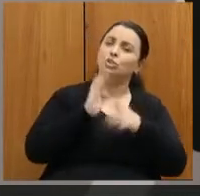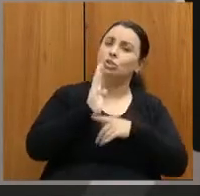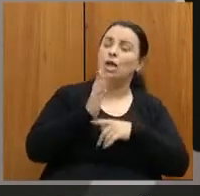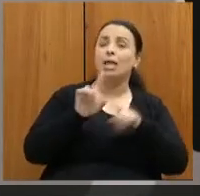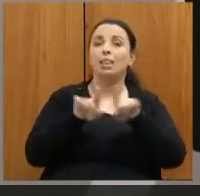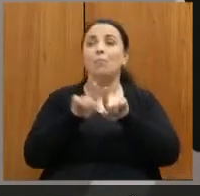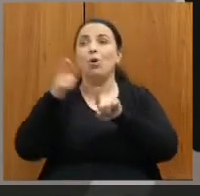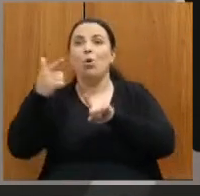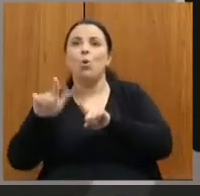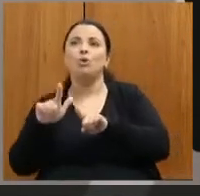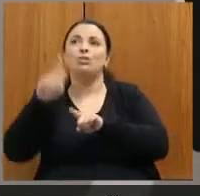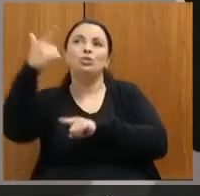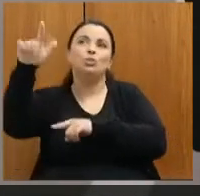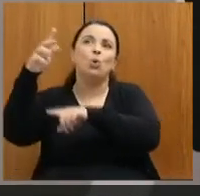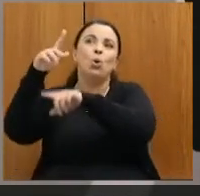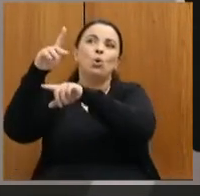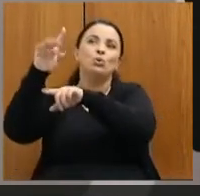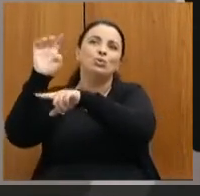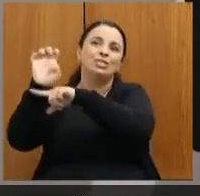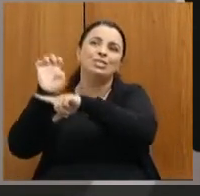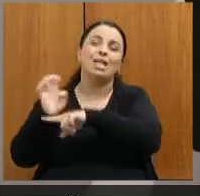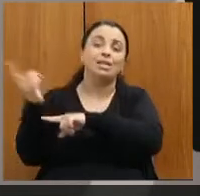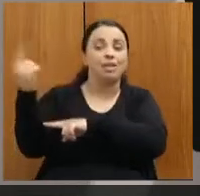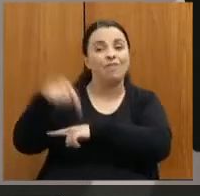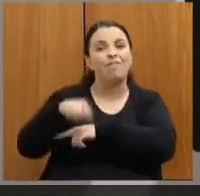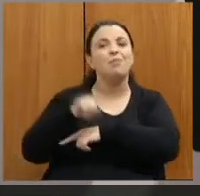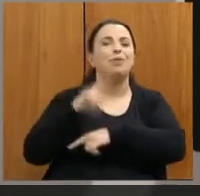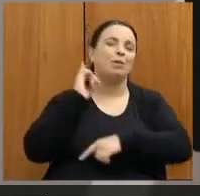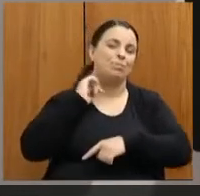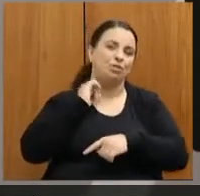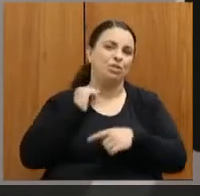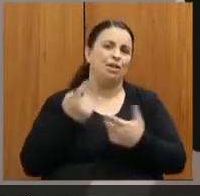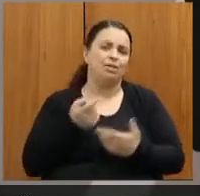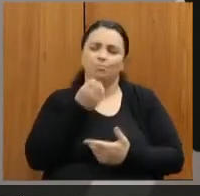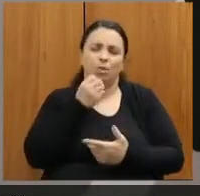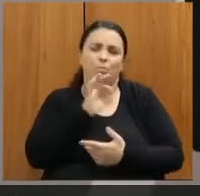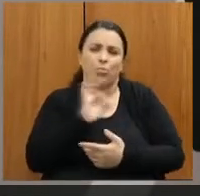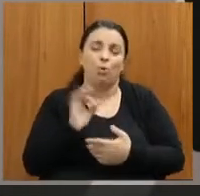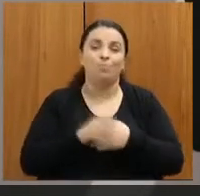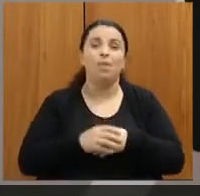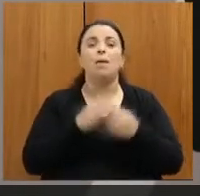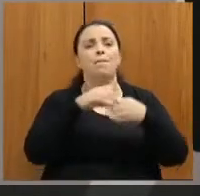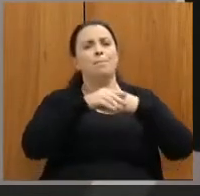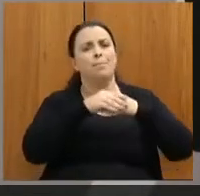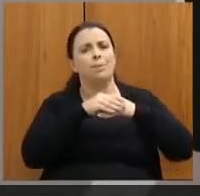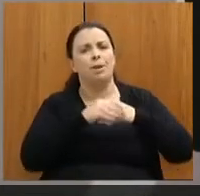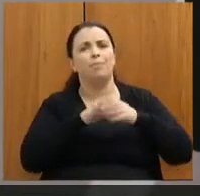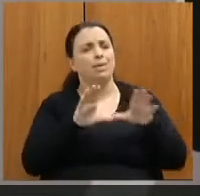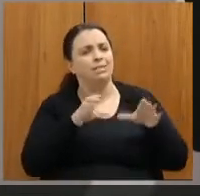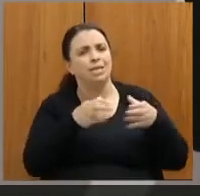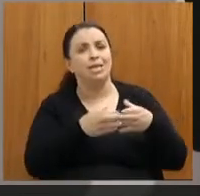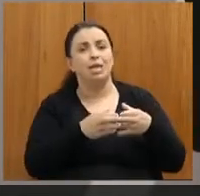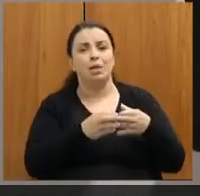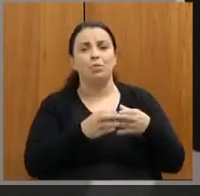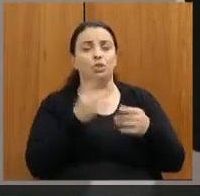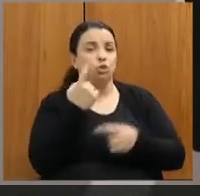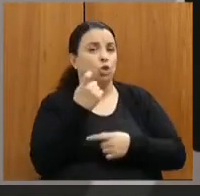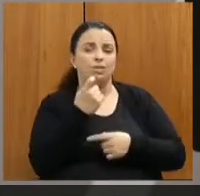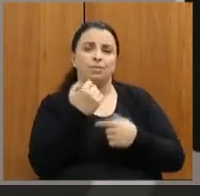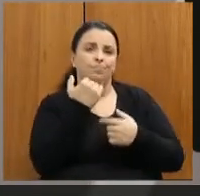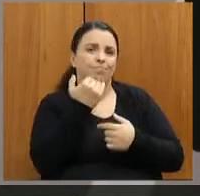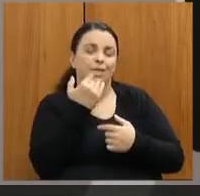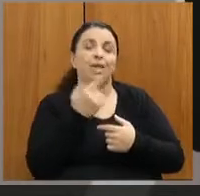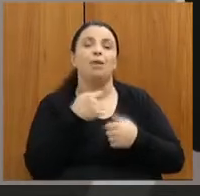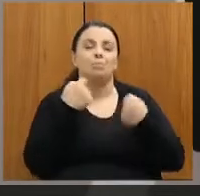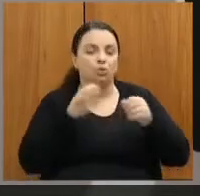ou seja secretário parabéns parabéns para toda equipe ninguém faz nada sozinho O Estado está no rumo certo e nós